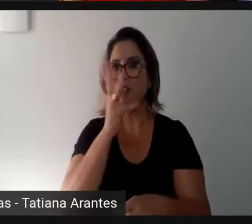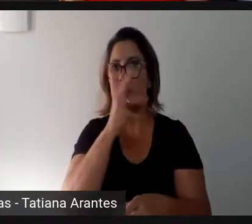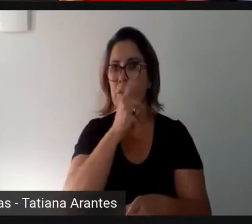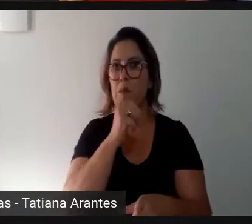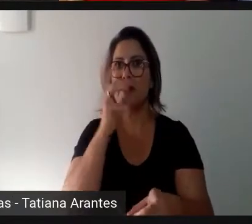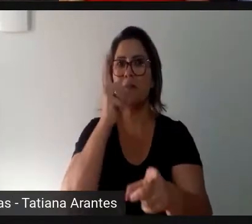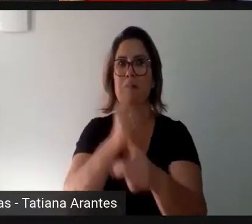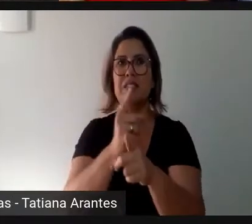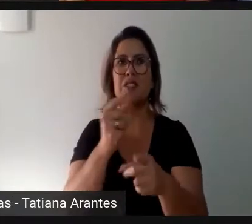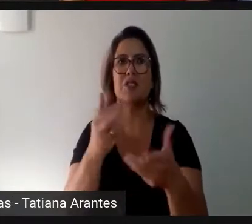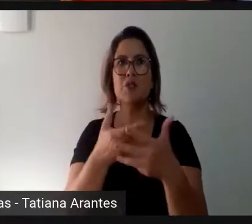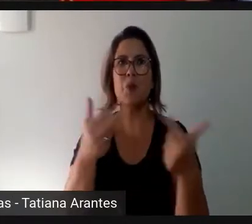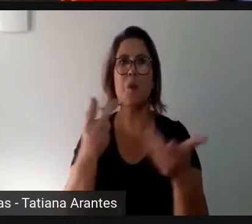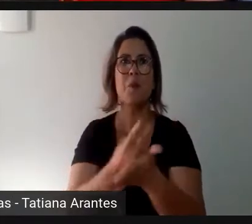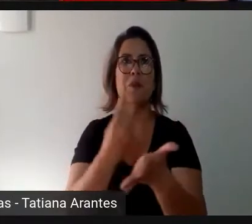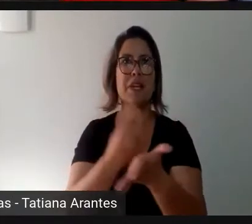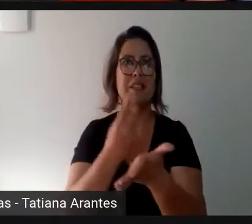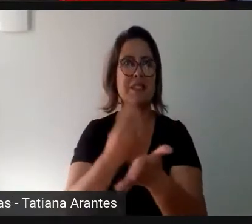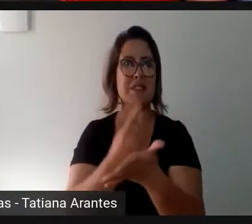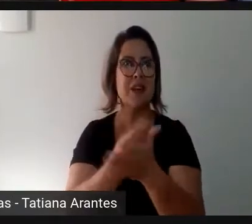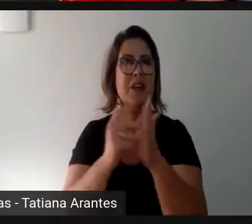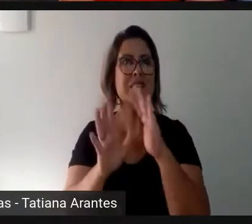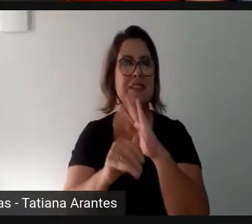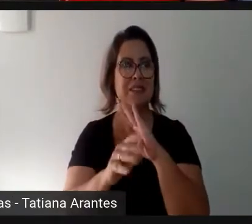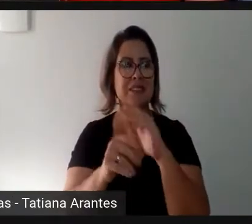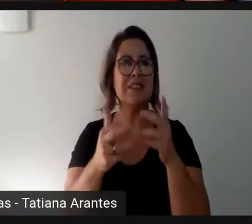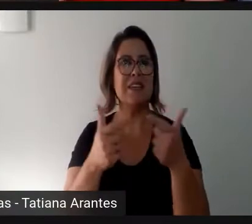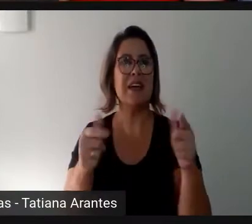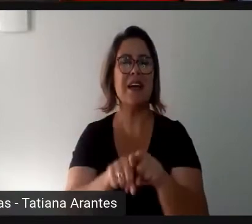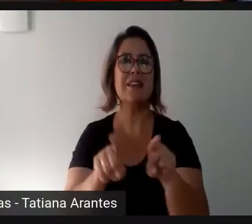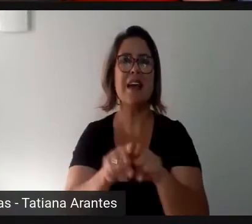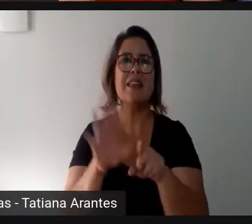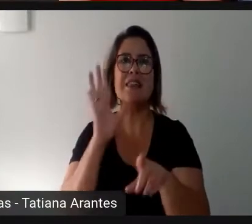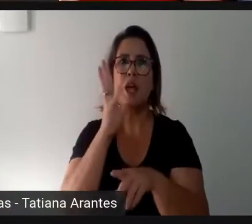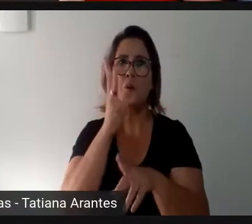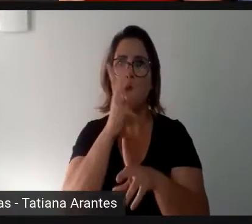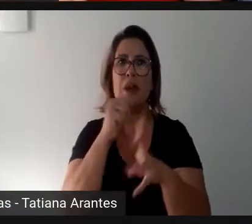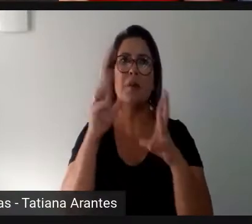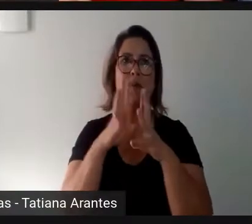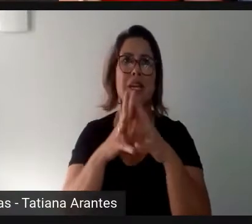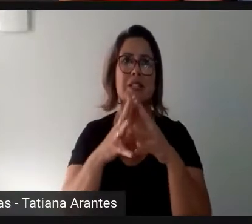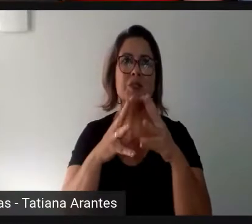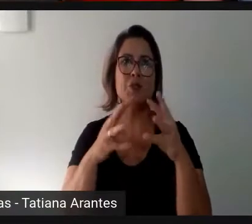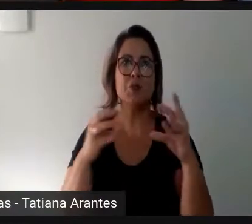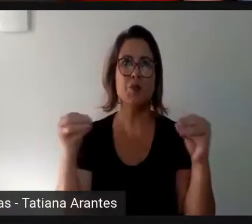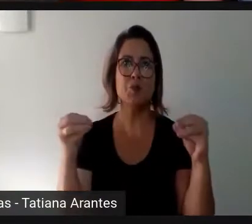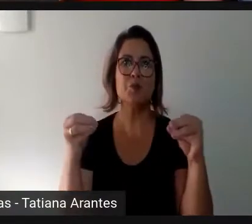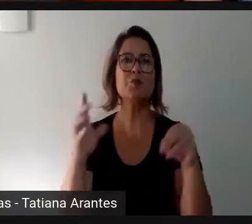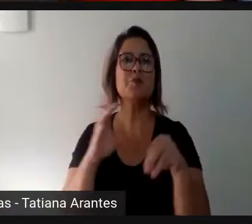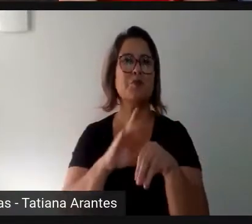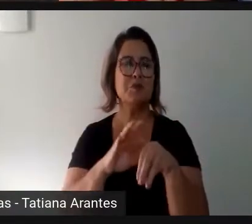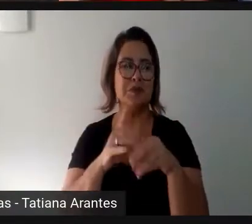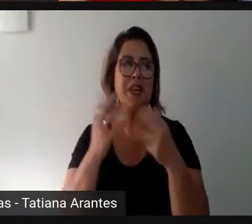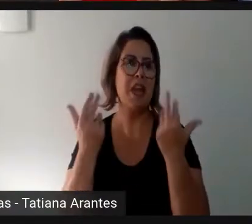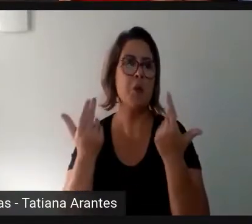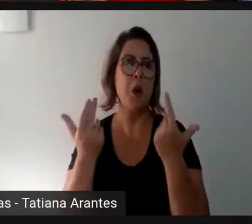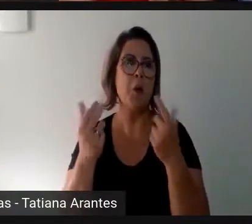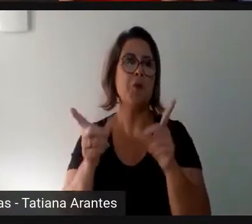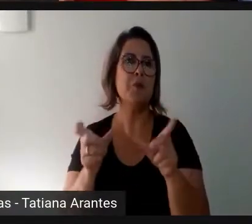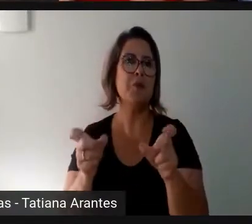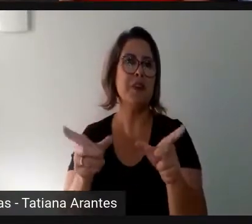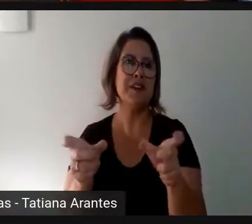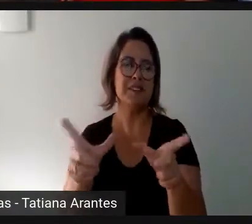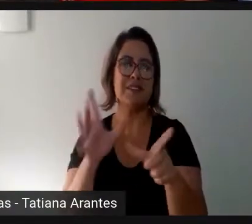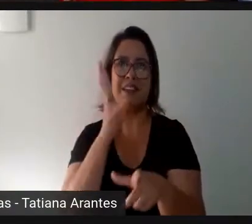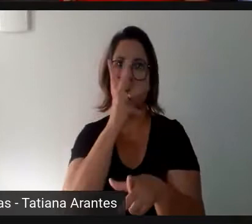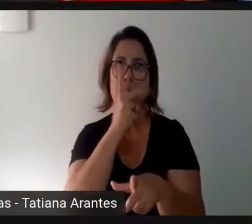são as chances de cura, né? Isso levado a extremos, mas assim, tem a ver com compliance, porque o compliance é justamente essa